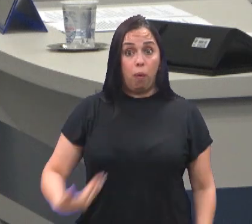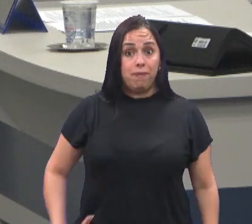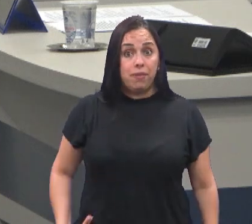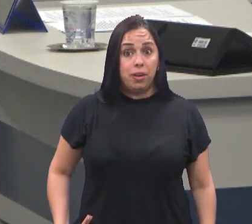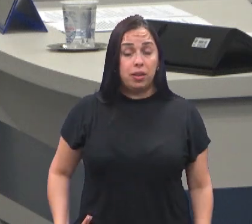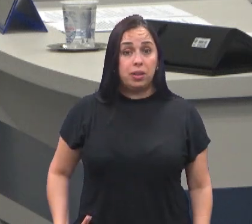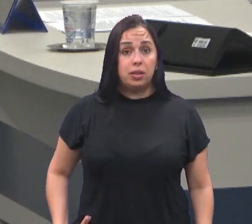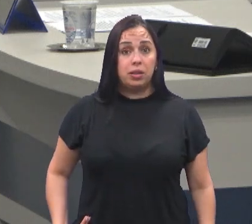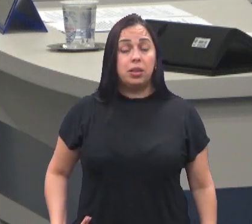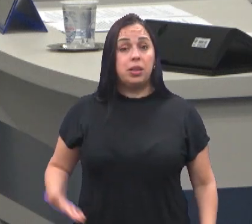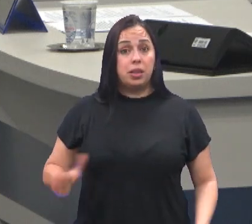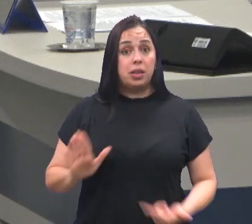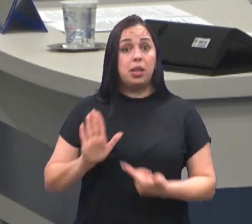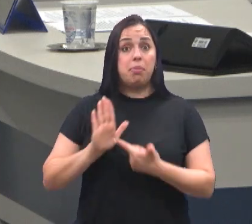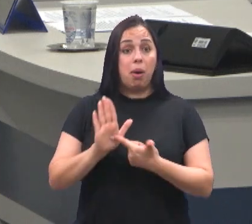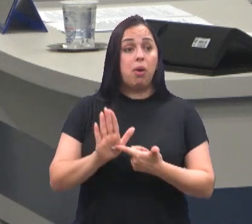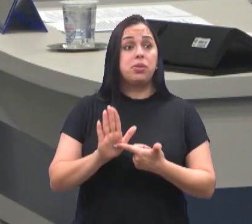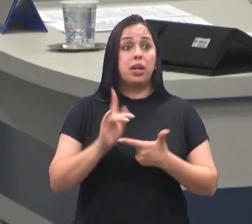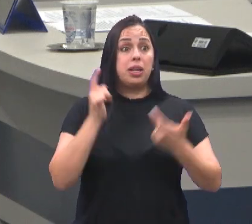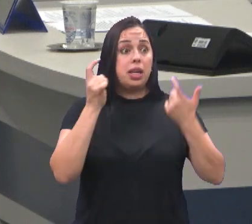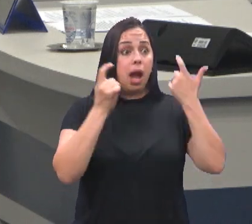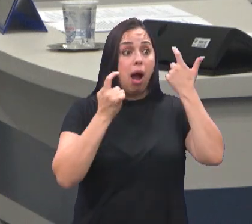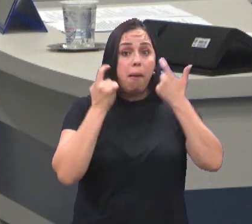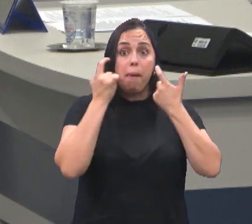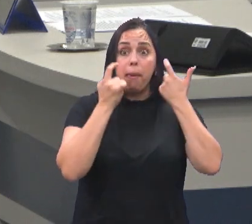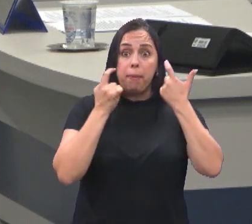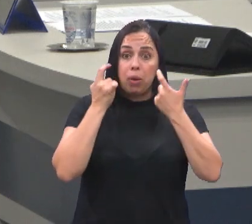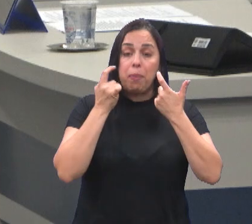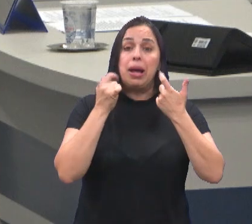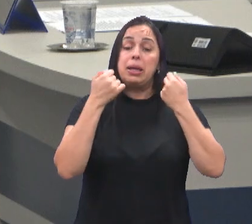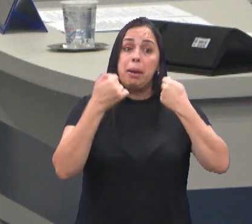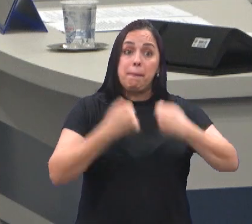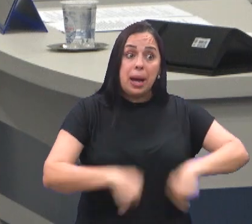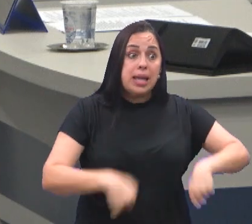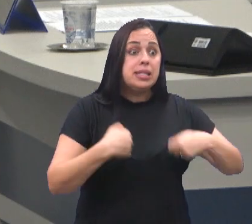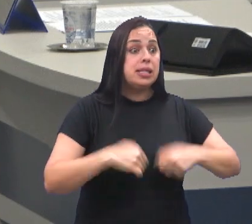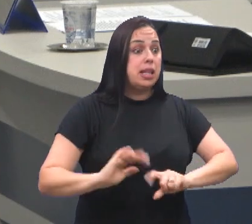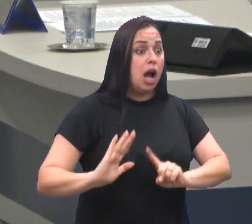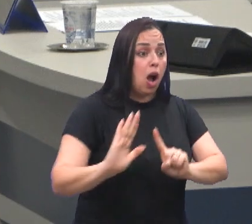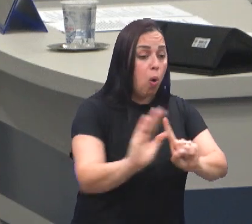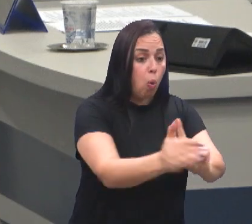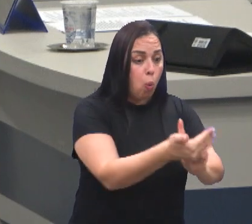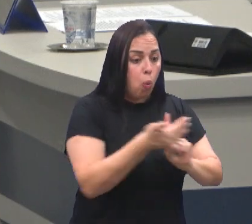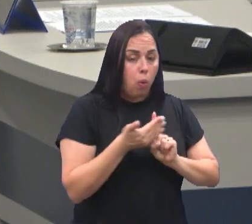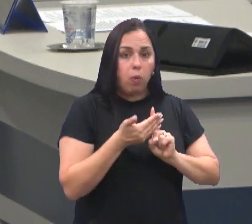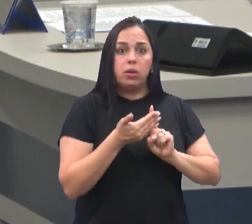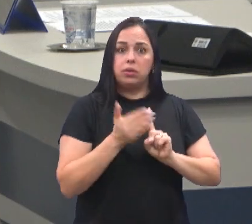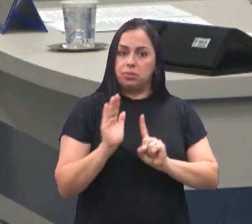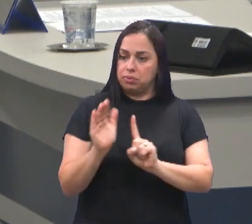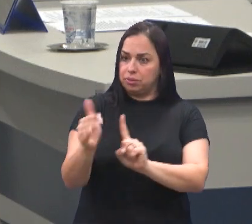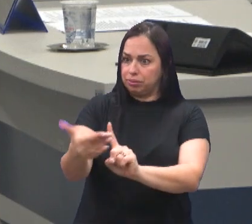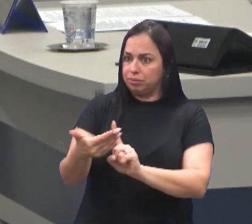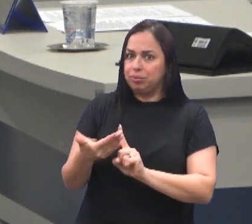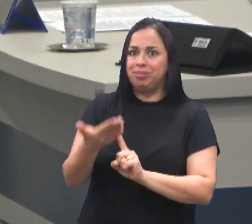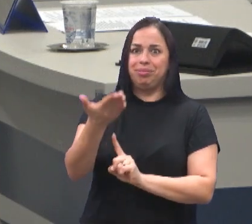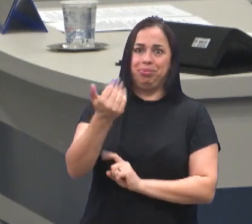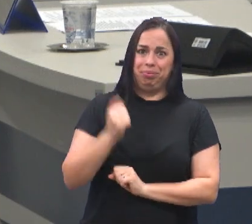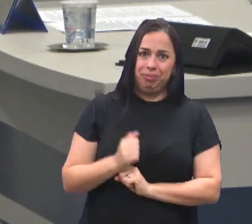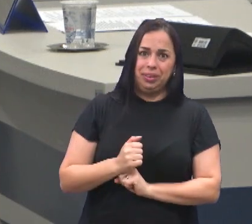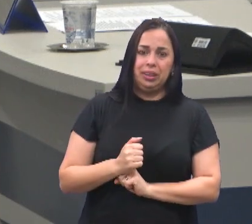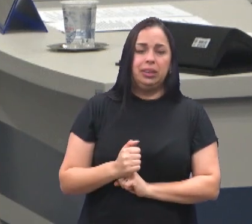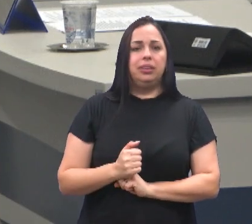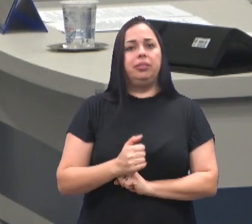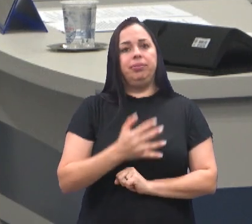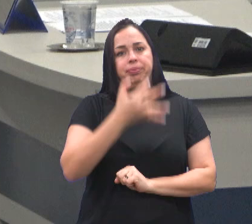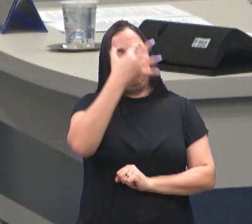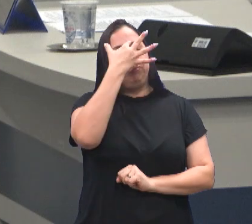que demonstra sua preocupação em acolher e cuidar dos vulneráveis. Vereador Sérgio Camargo, eu tenho